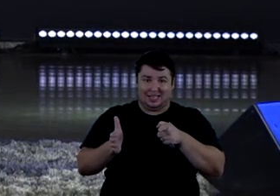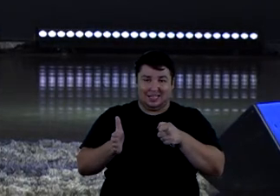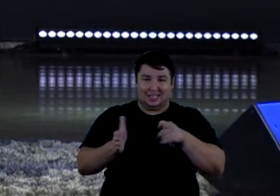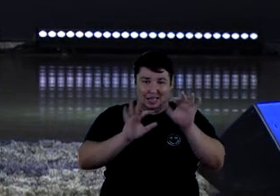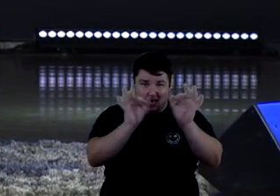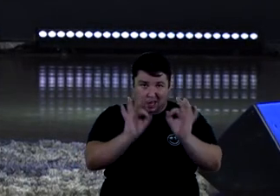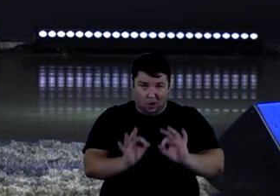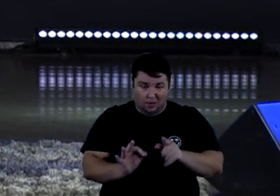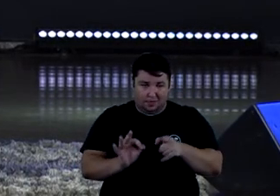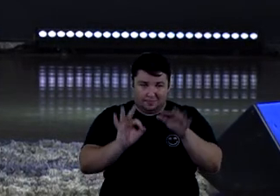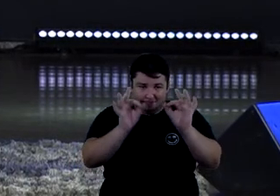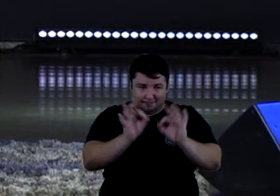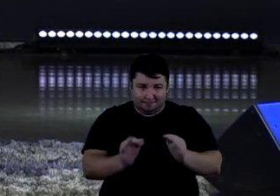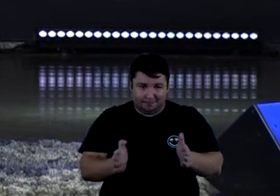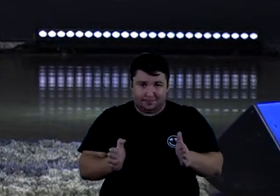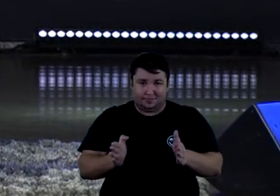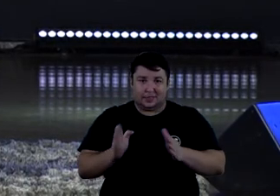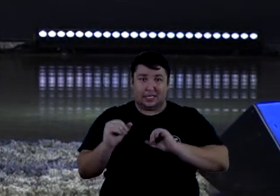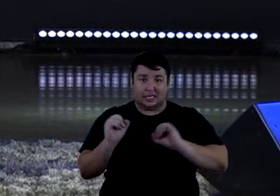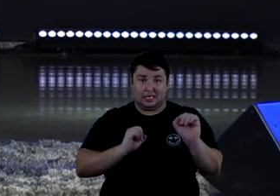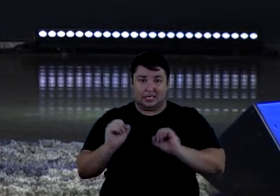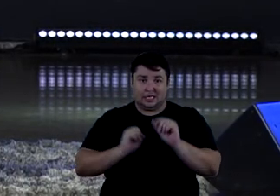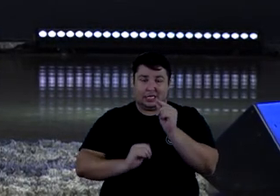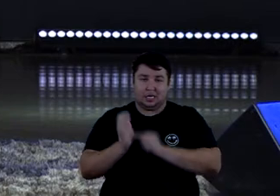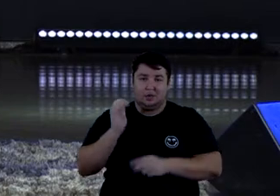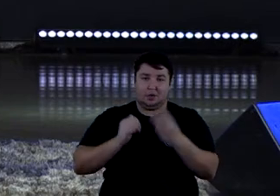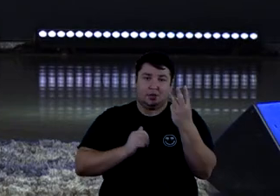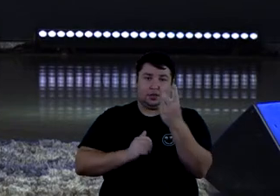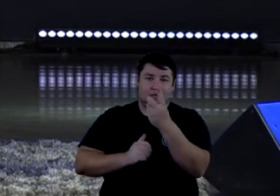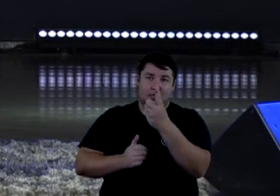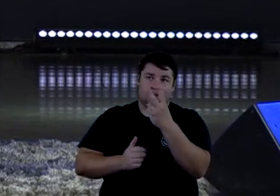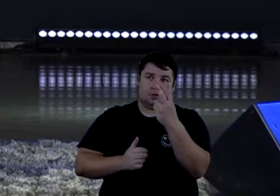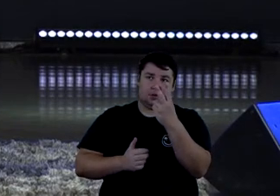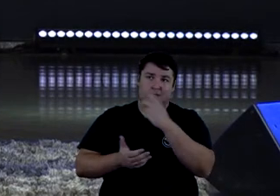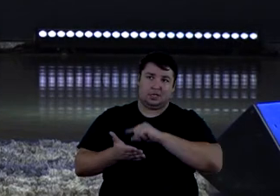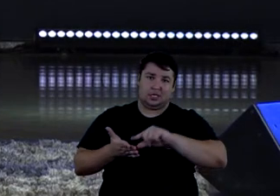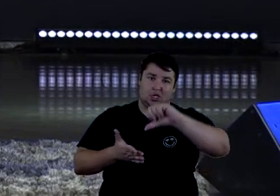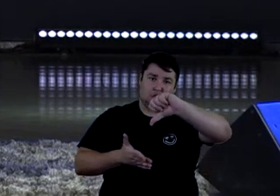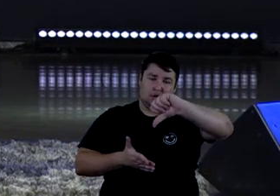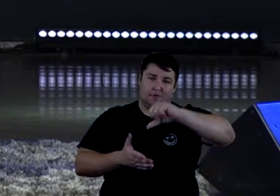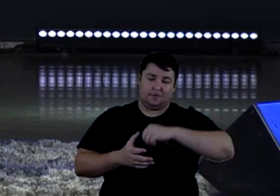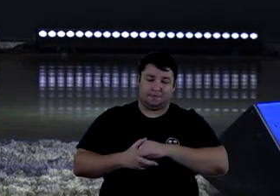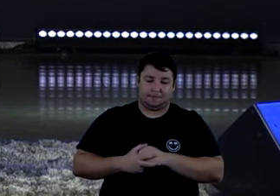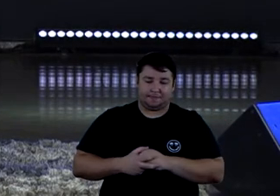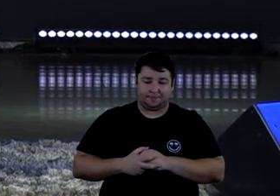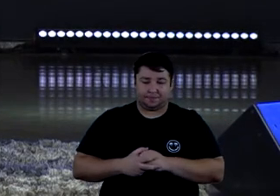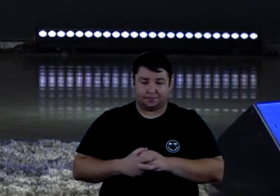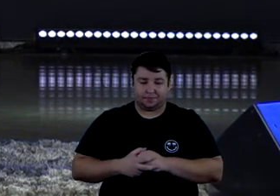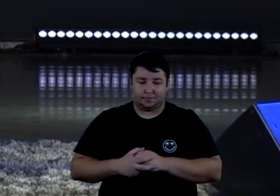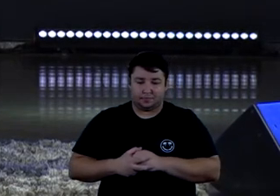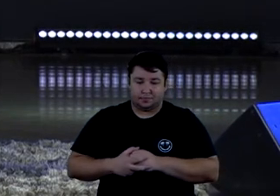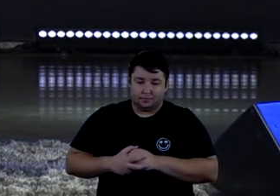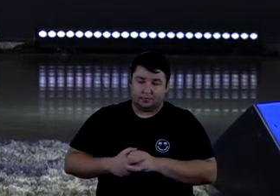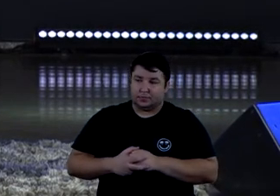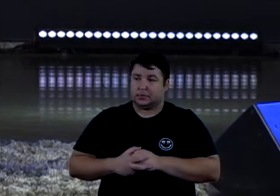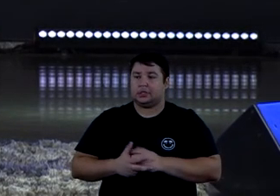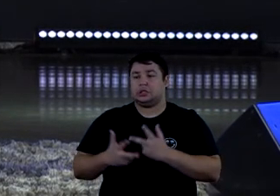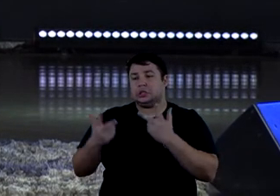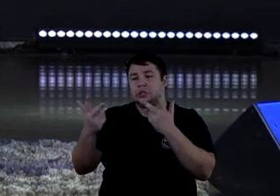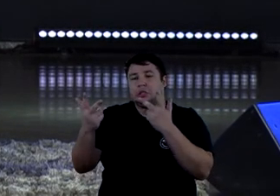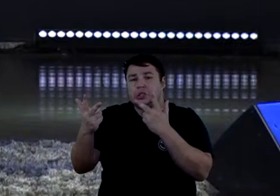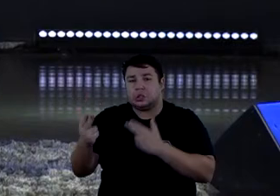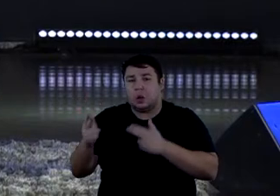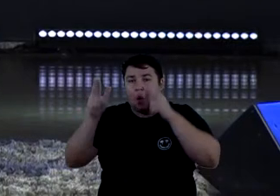Definição bíblica do domesticado, Salmos 32:9. O salmista diz, não sejam como